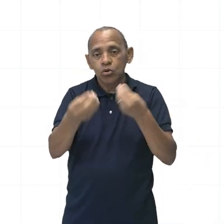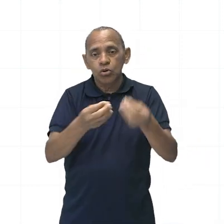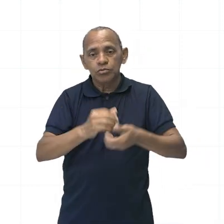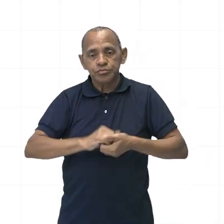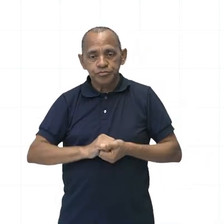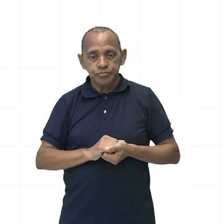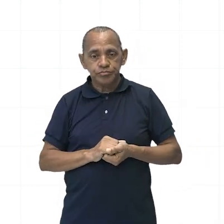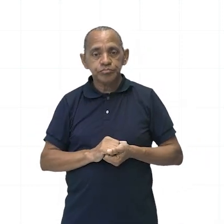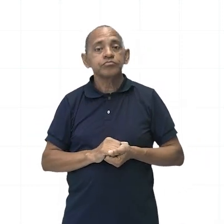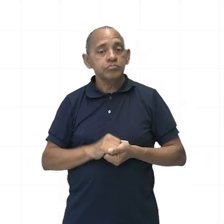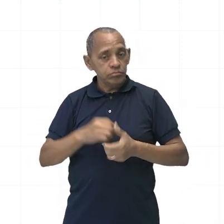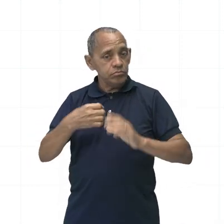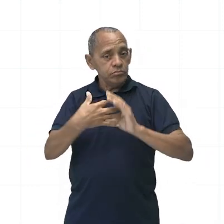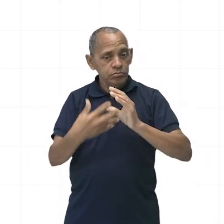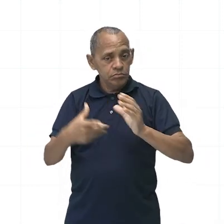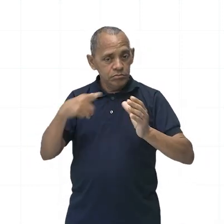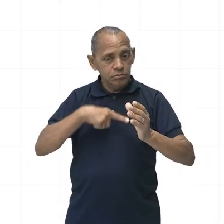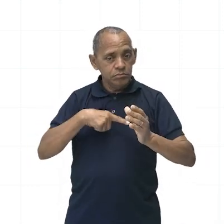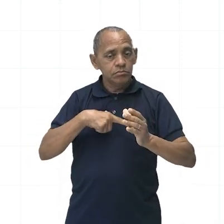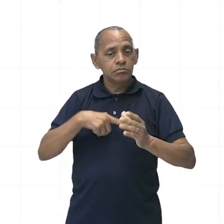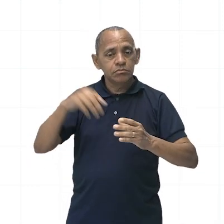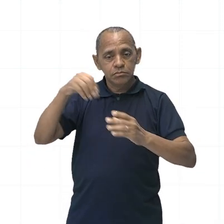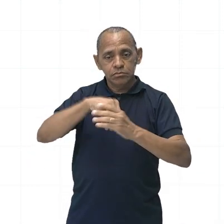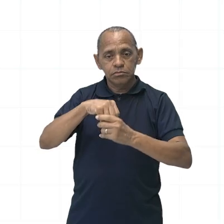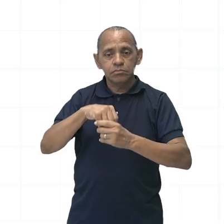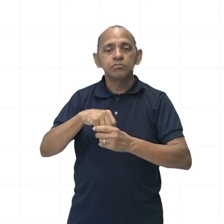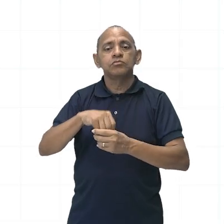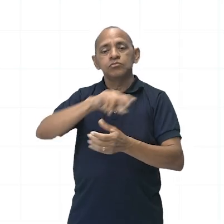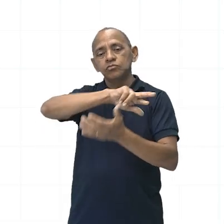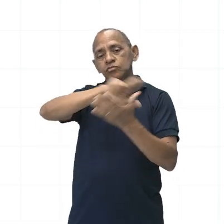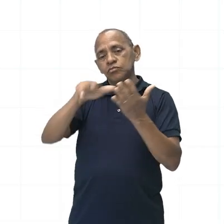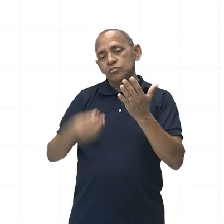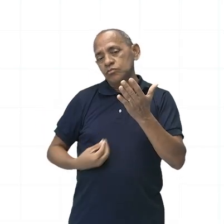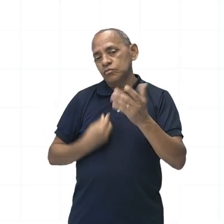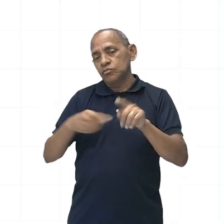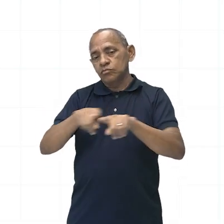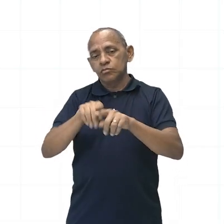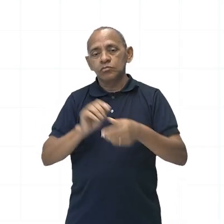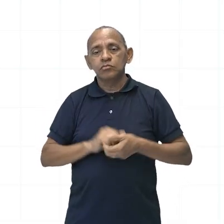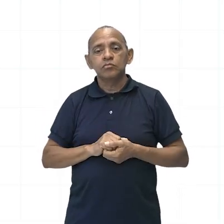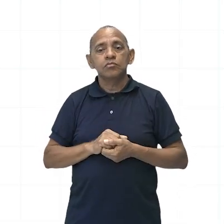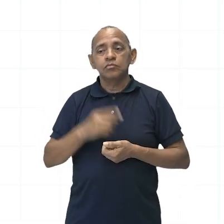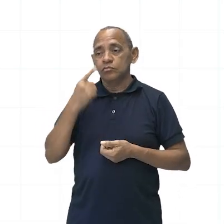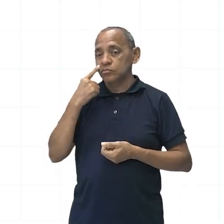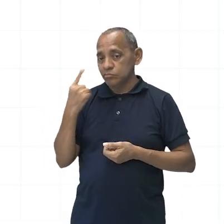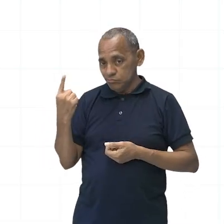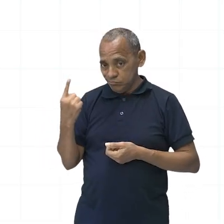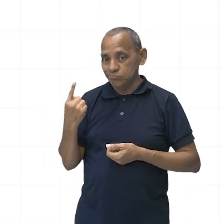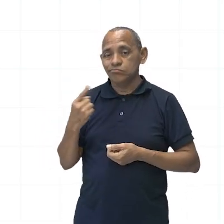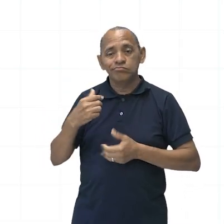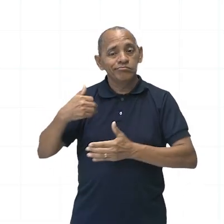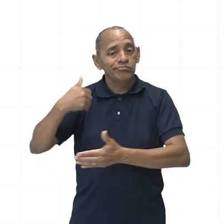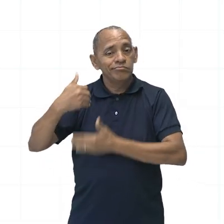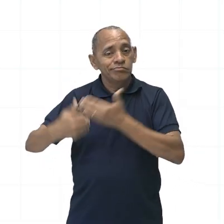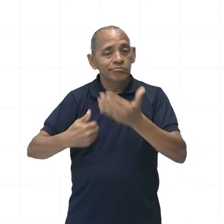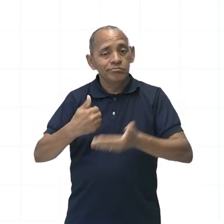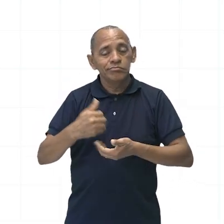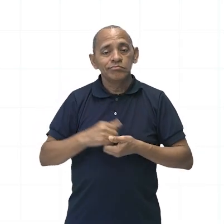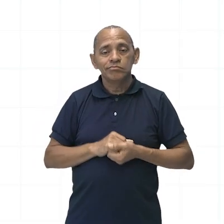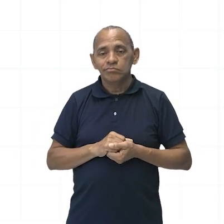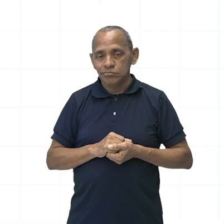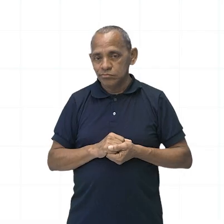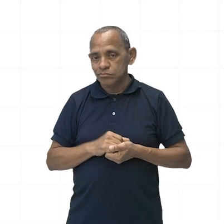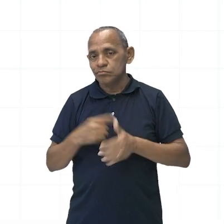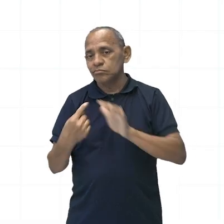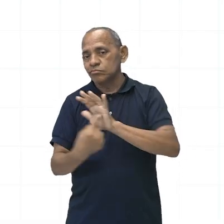características presentes dentro dos seres vivos, certo? Então, na deriva genética, esse processo de escolha, entre